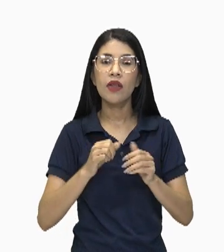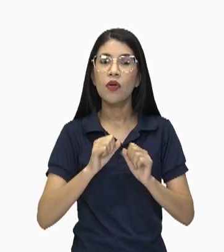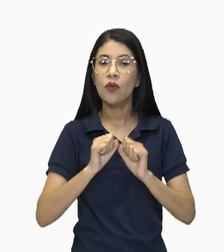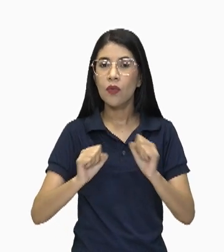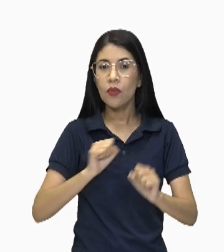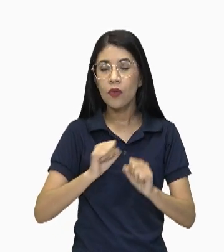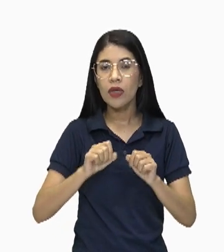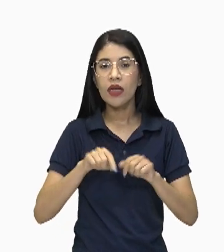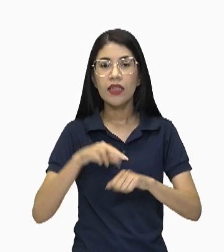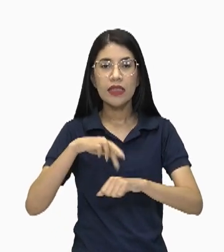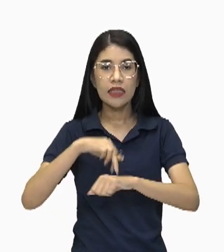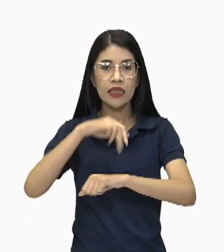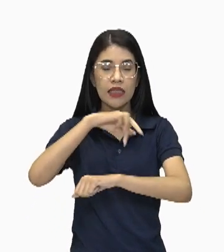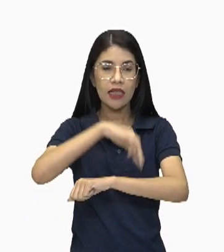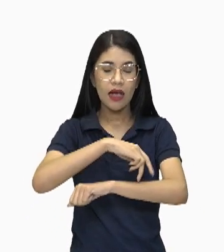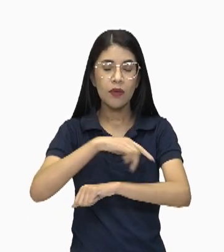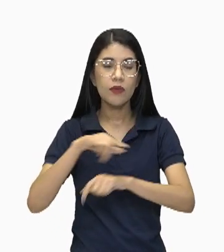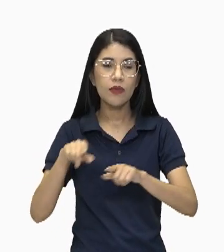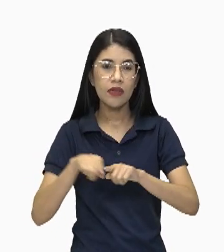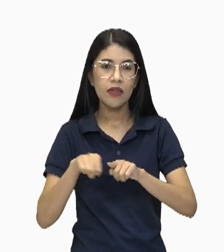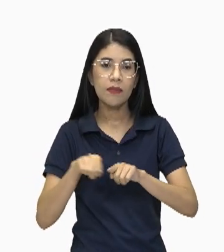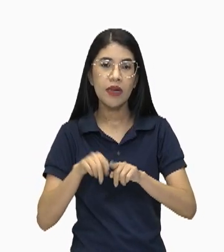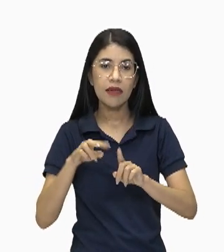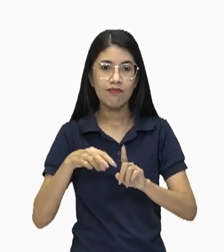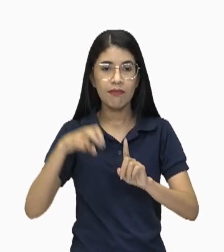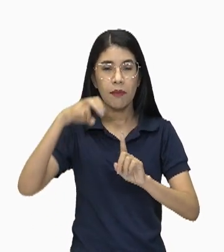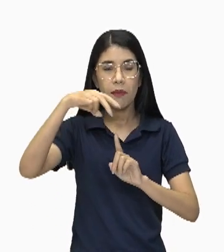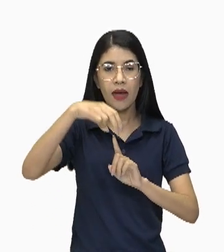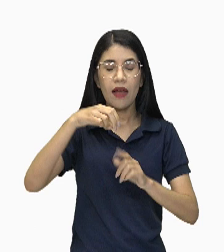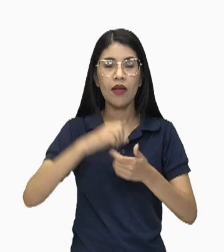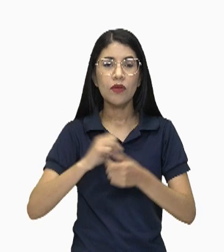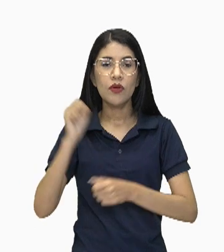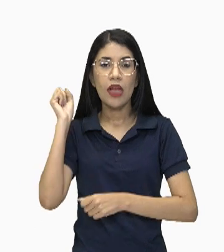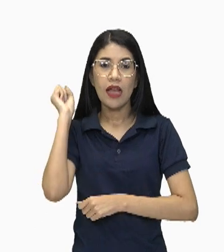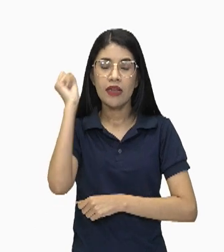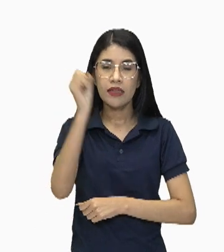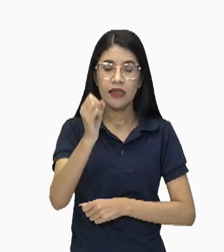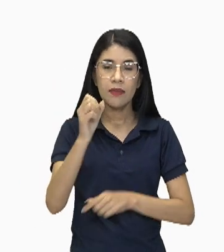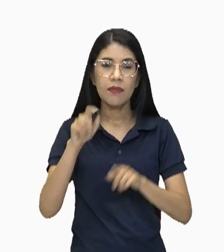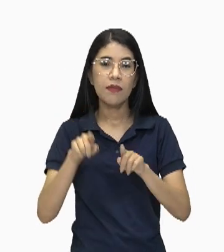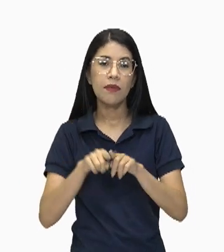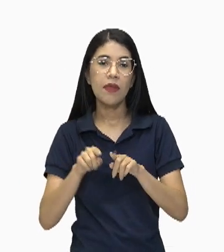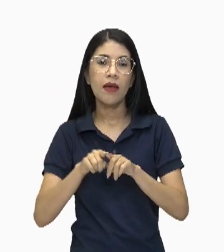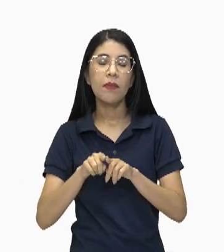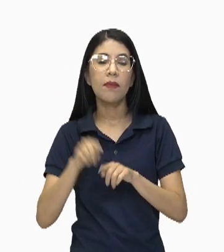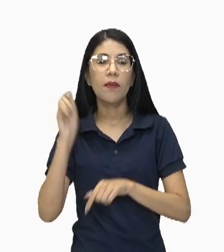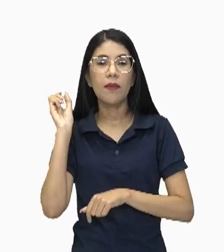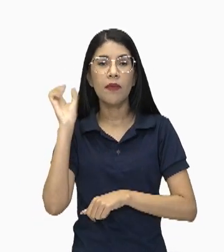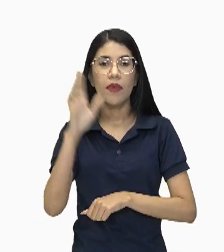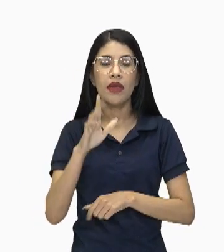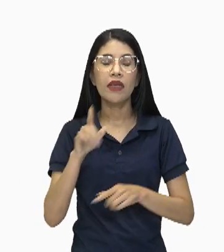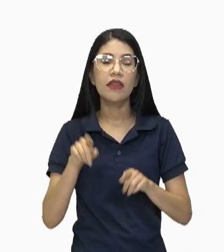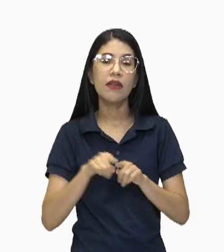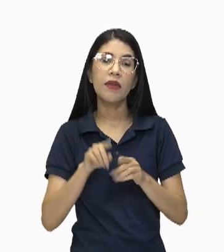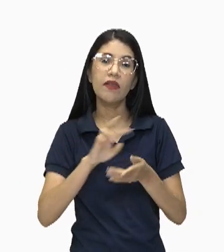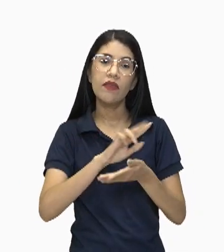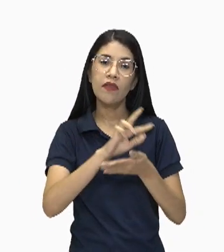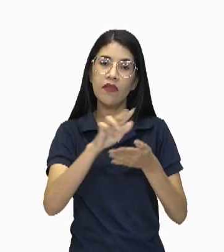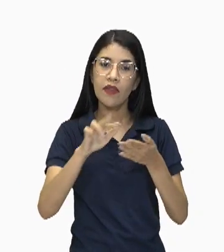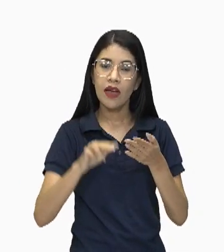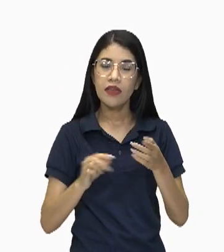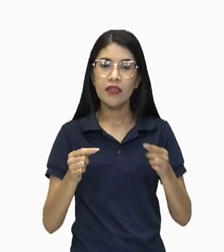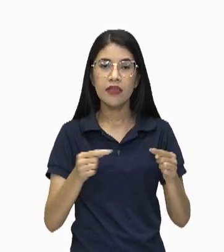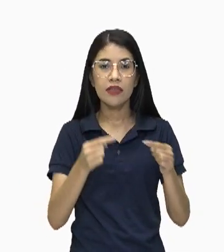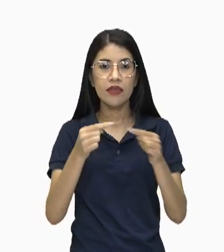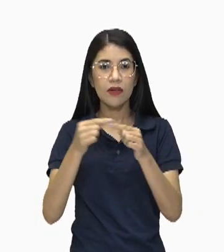saltos horizontais e verticais, lançamentos e arremesso e as provas combinadas, tá bom?